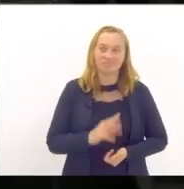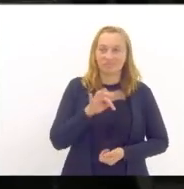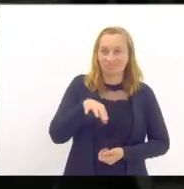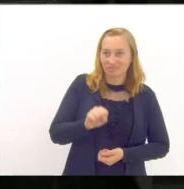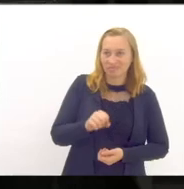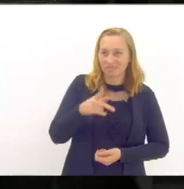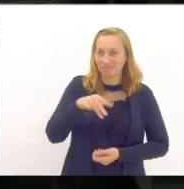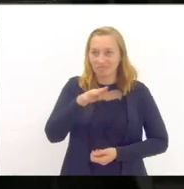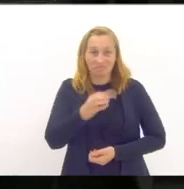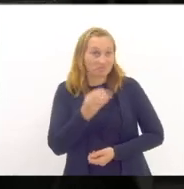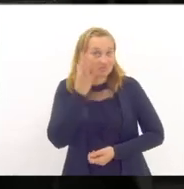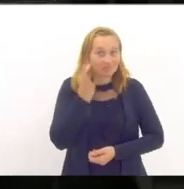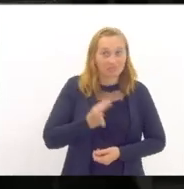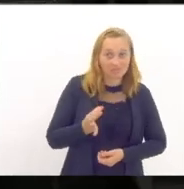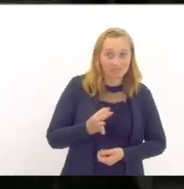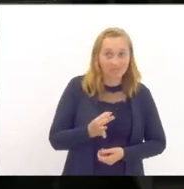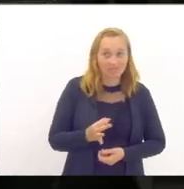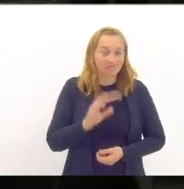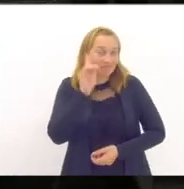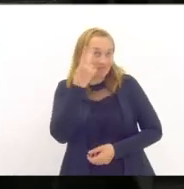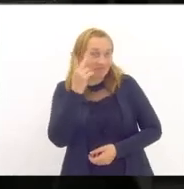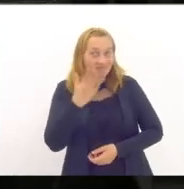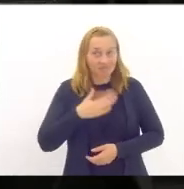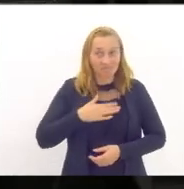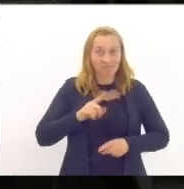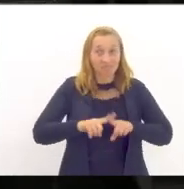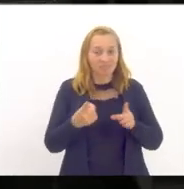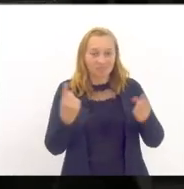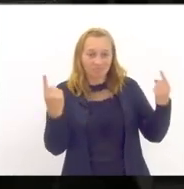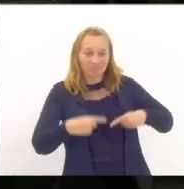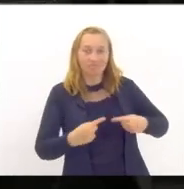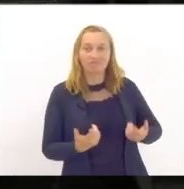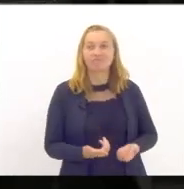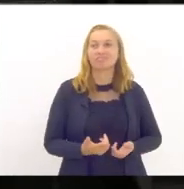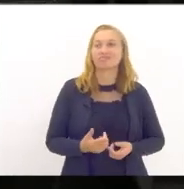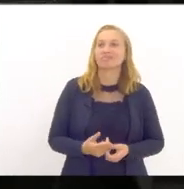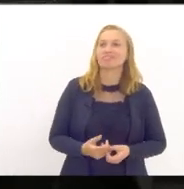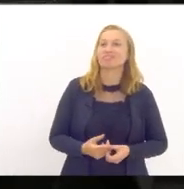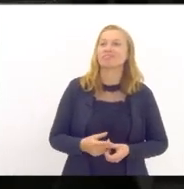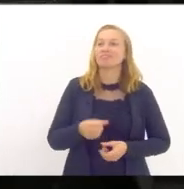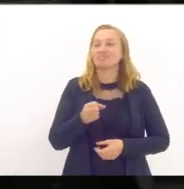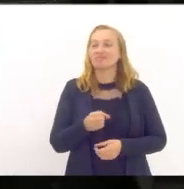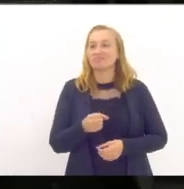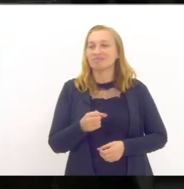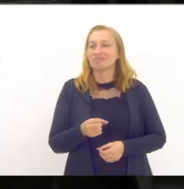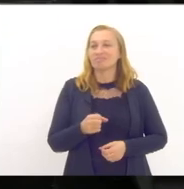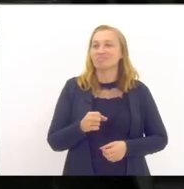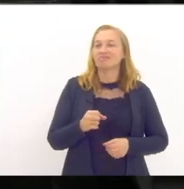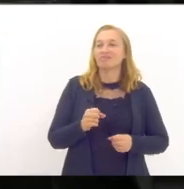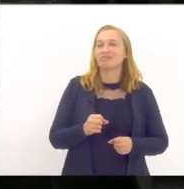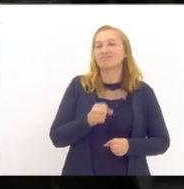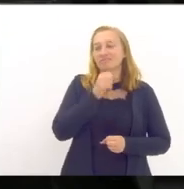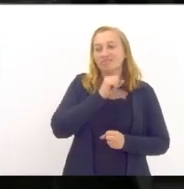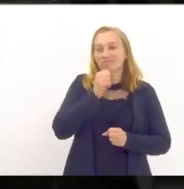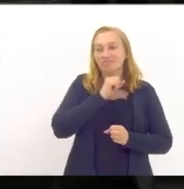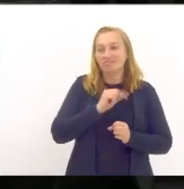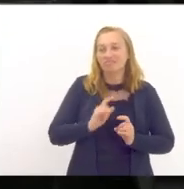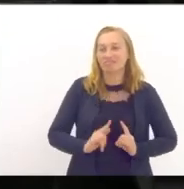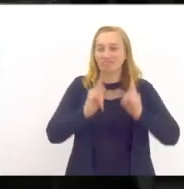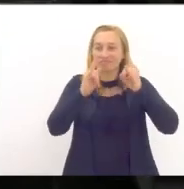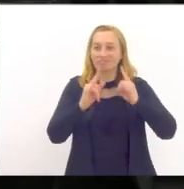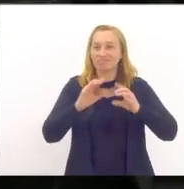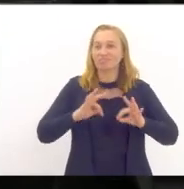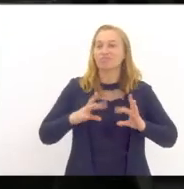Patrícia não sabiam sequer de parte dessa história, mas apostaram. E foi no velho e honroso Palácio Tiradentes que tudo passou a fazer